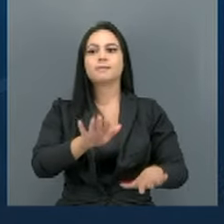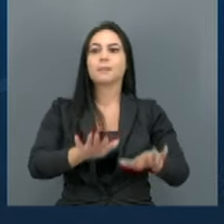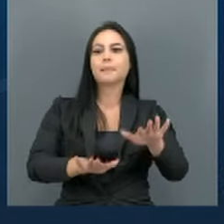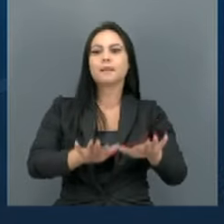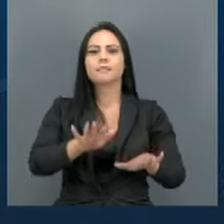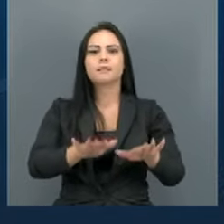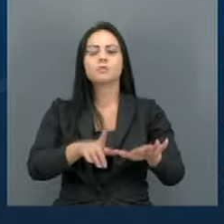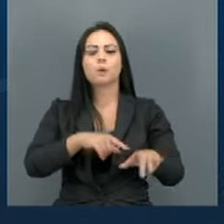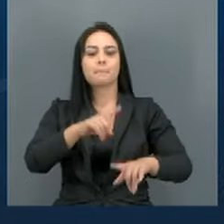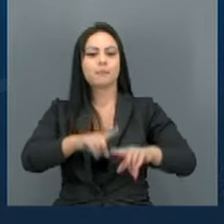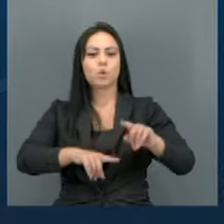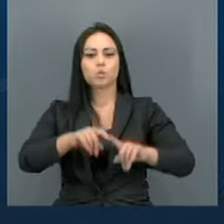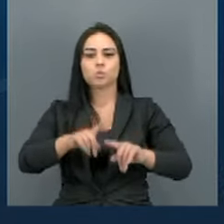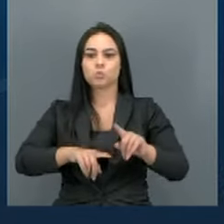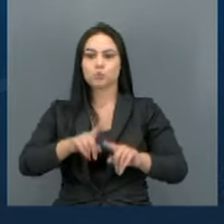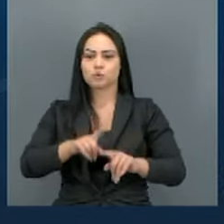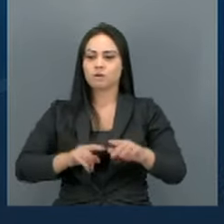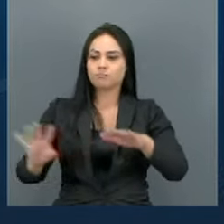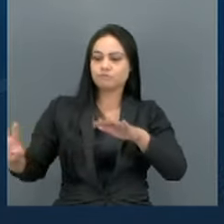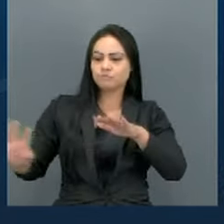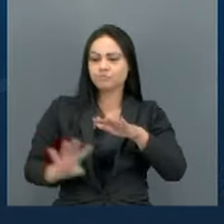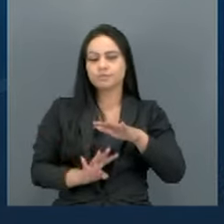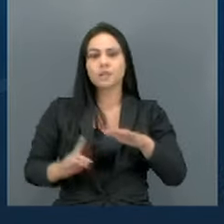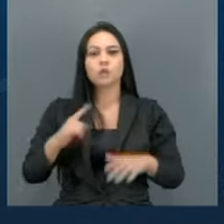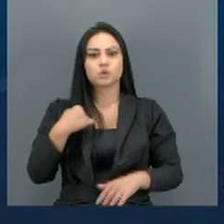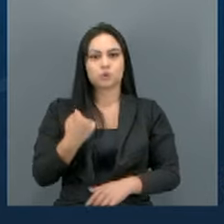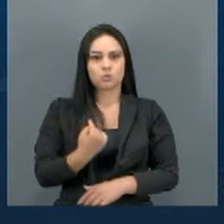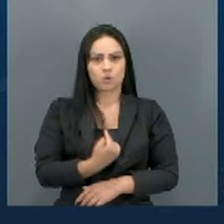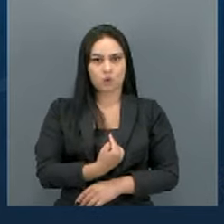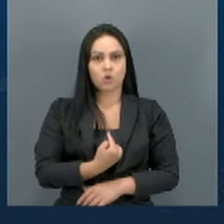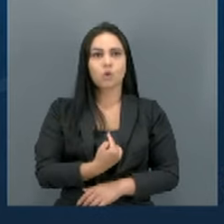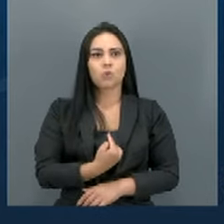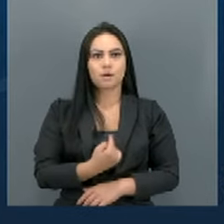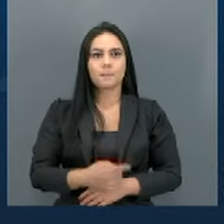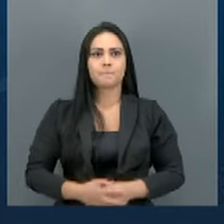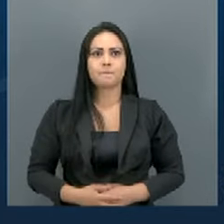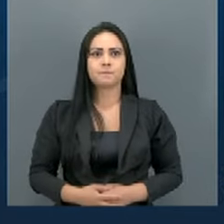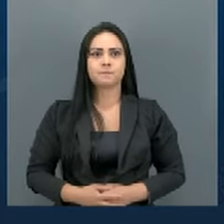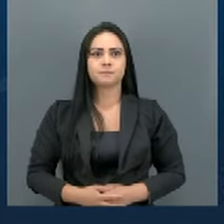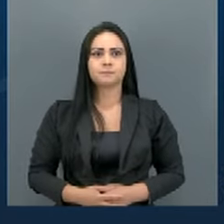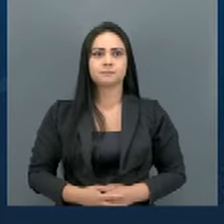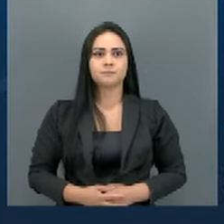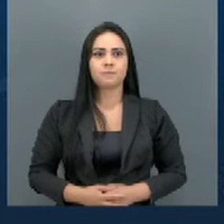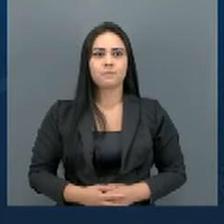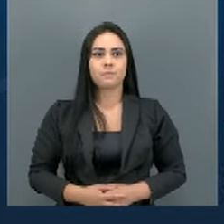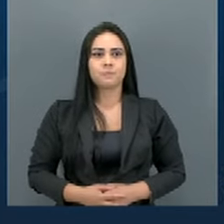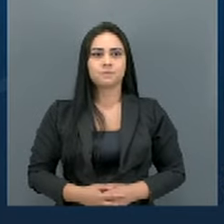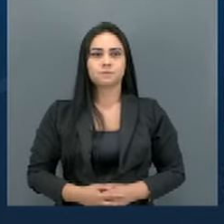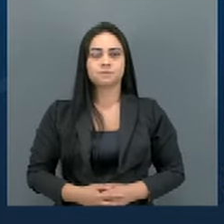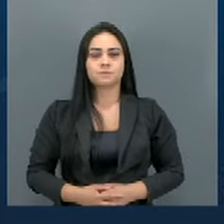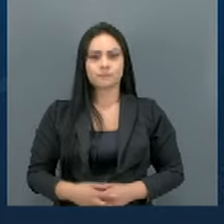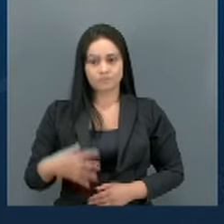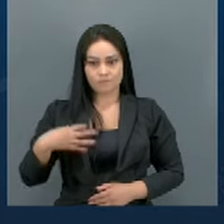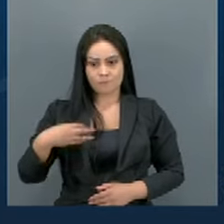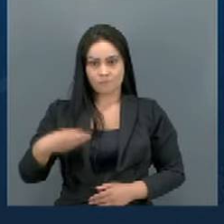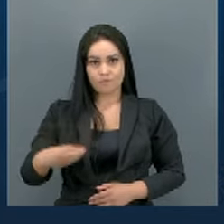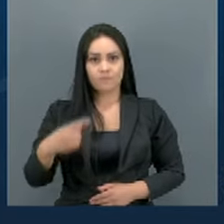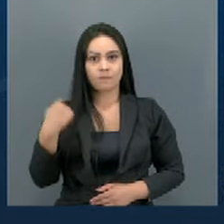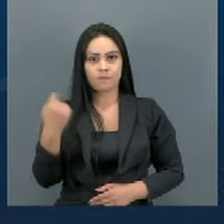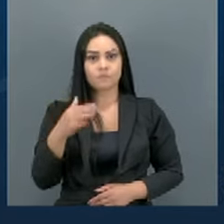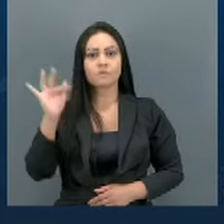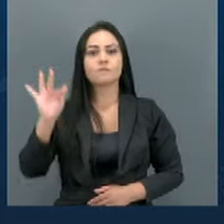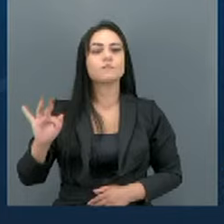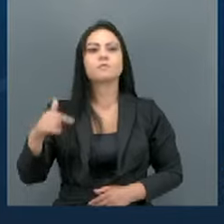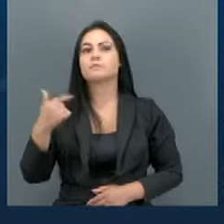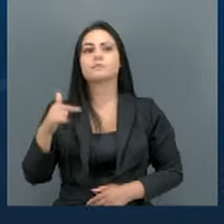dos produtos extrativistas para que nós possamos botar um filho nosso na faculdade, não